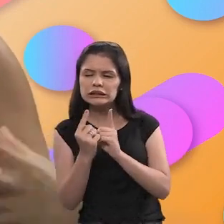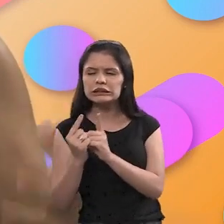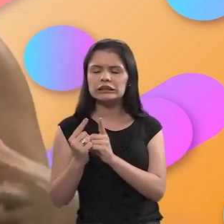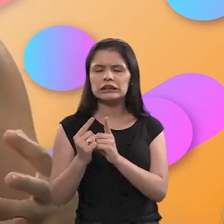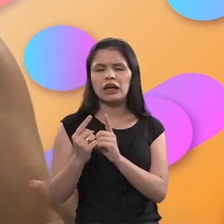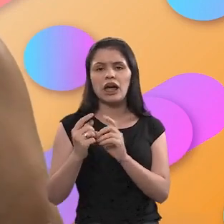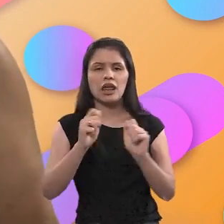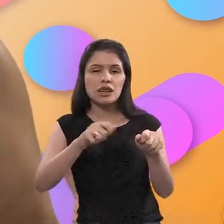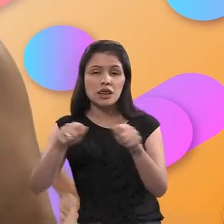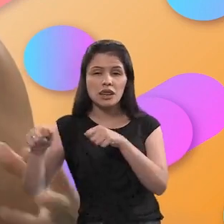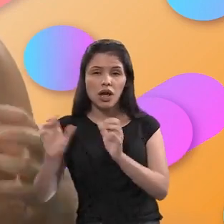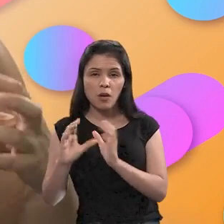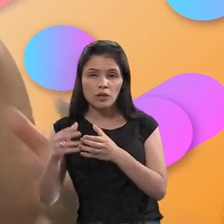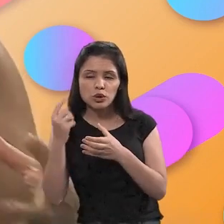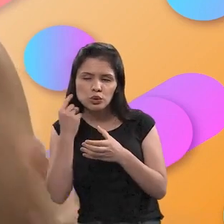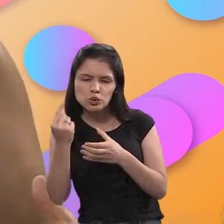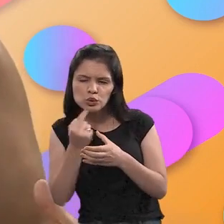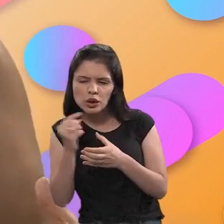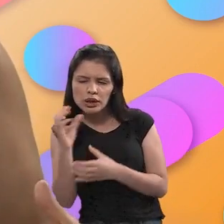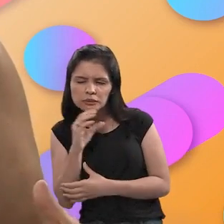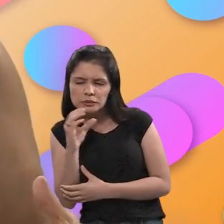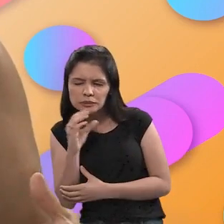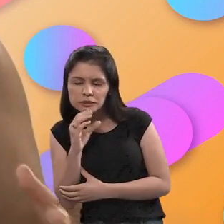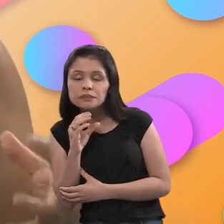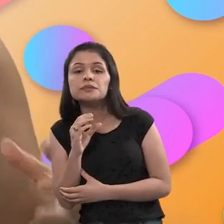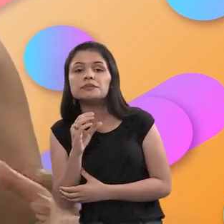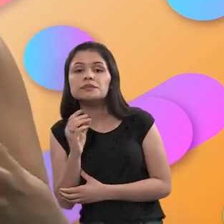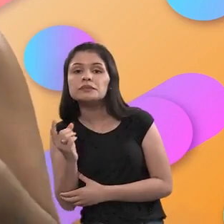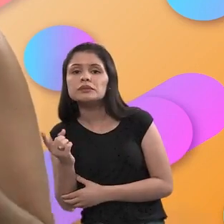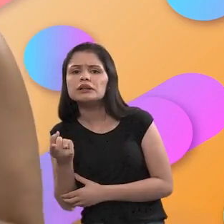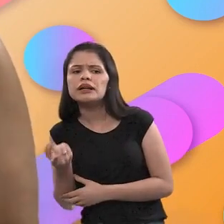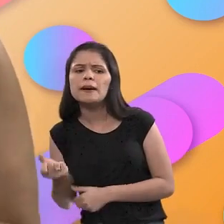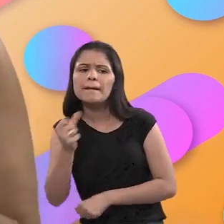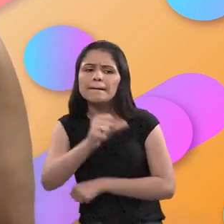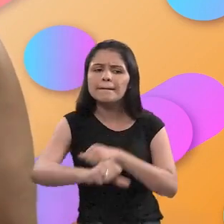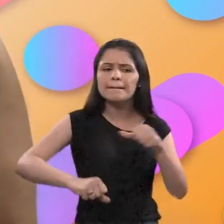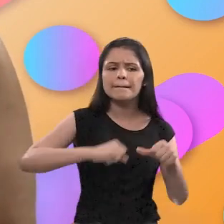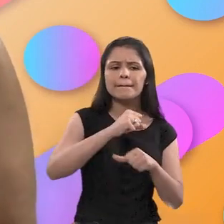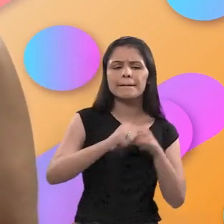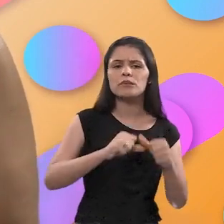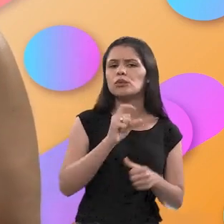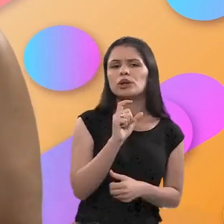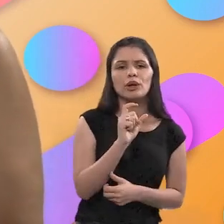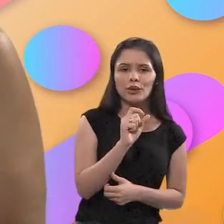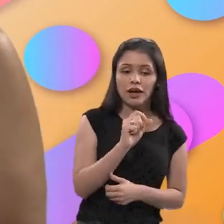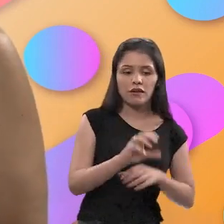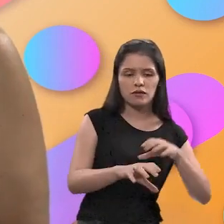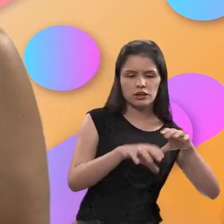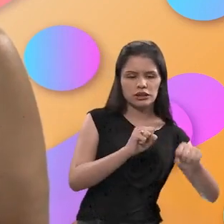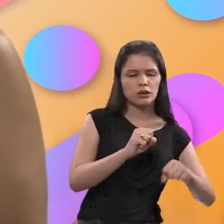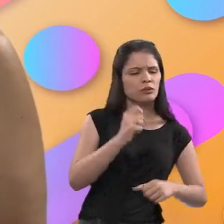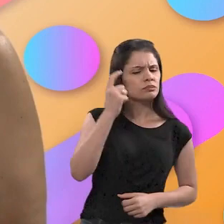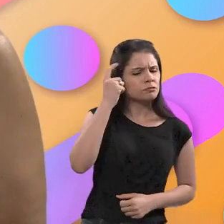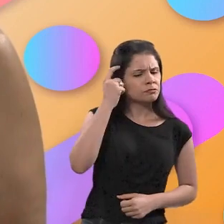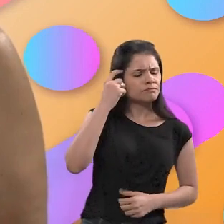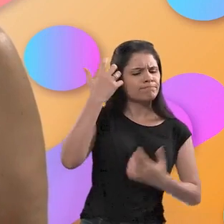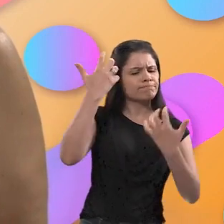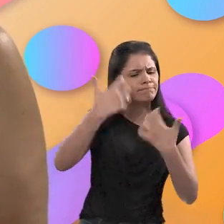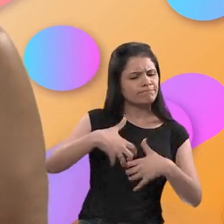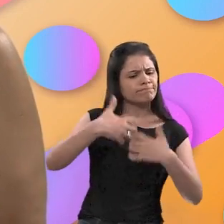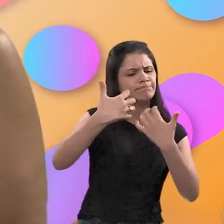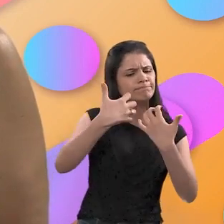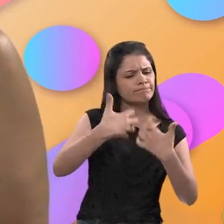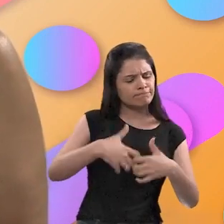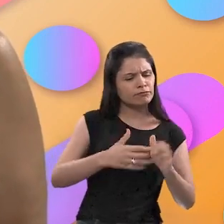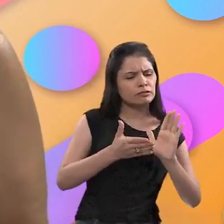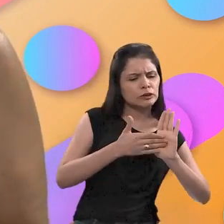atender às demandas da comunidade nas suas emergências, para uma formação pensada, propositiva,